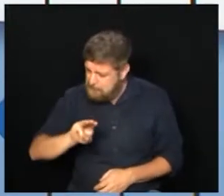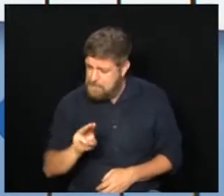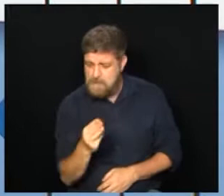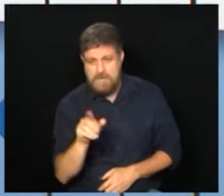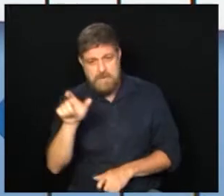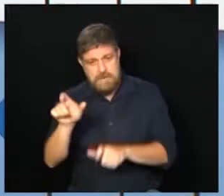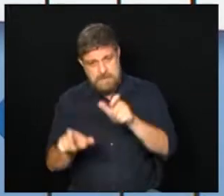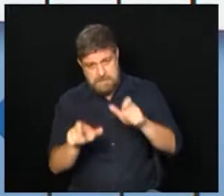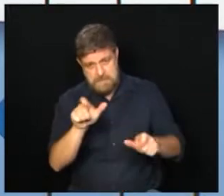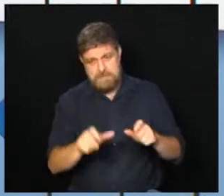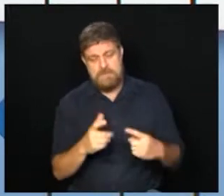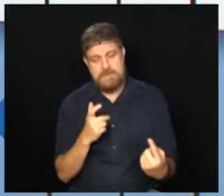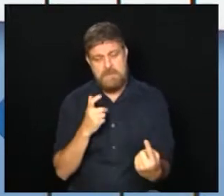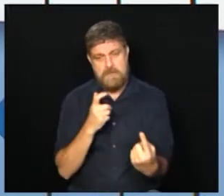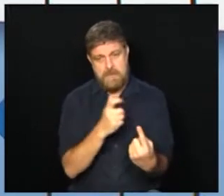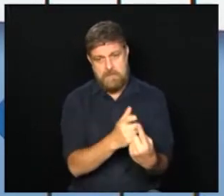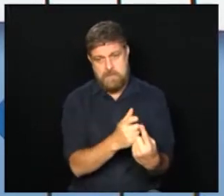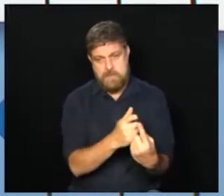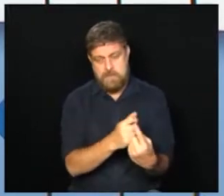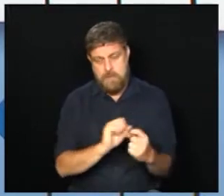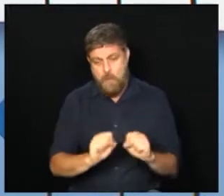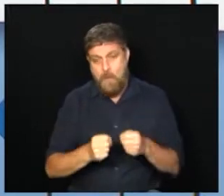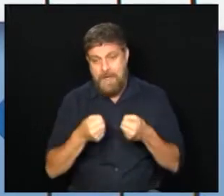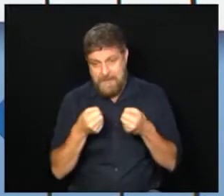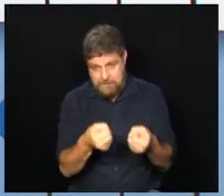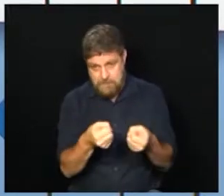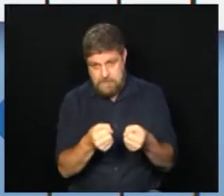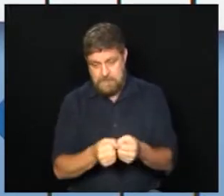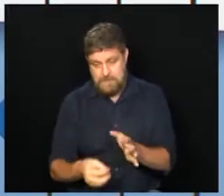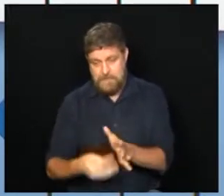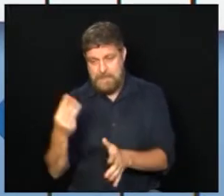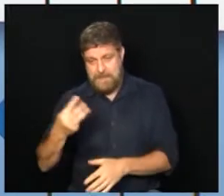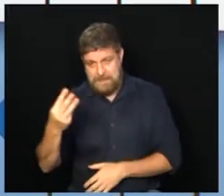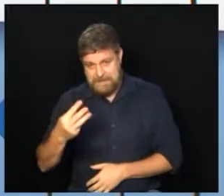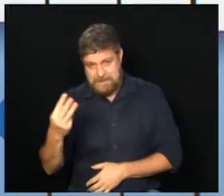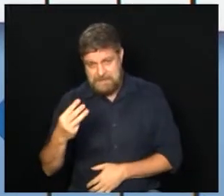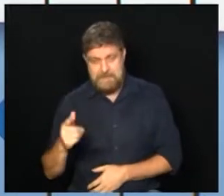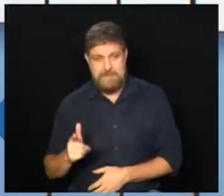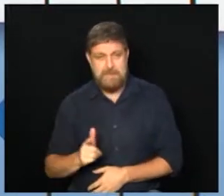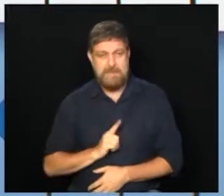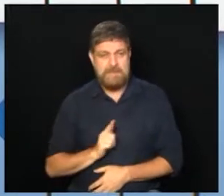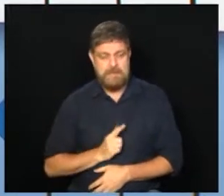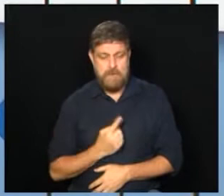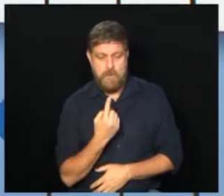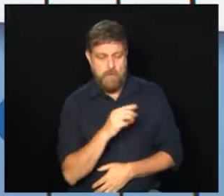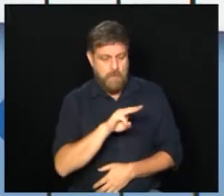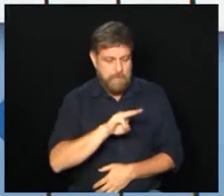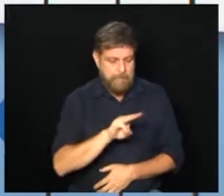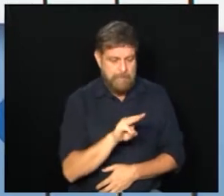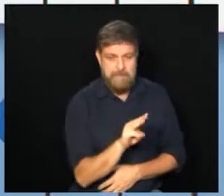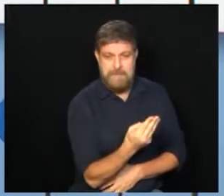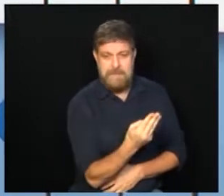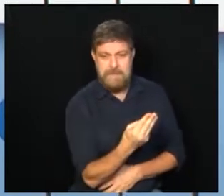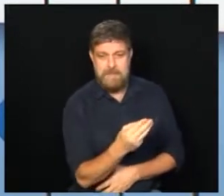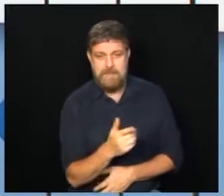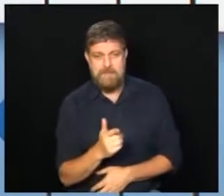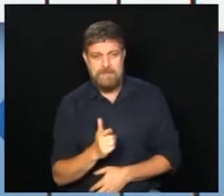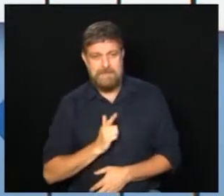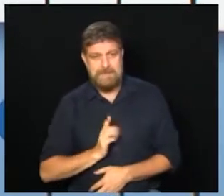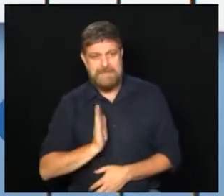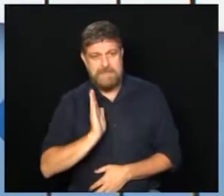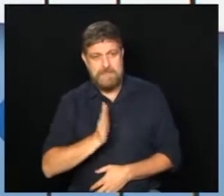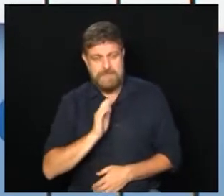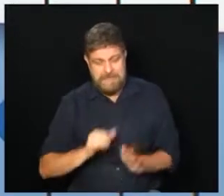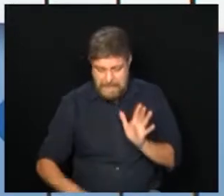pessoas que poderão ter a dose de reforço no decorrer da campanha, sendo que 1 milhão destes alcançados já